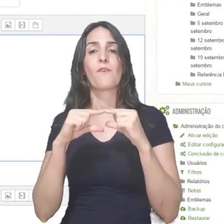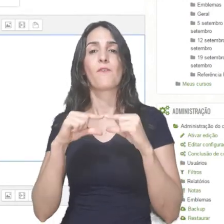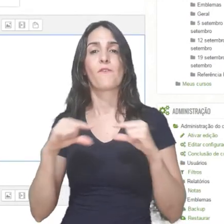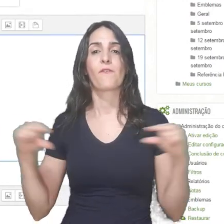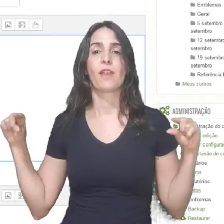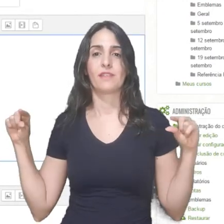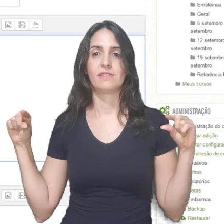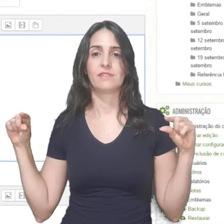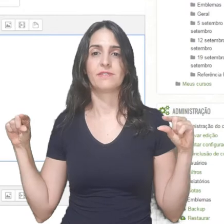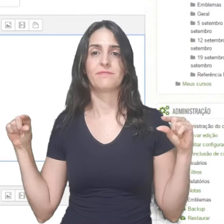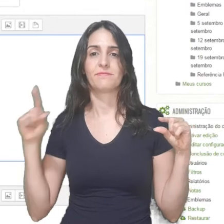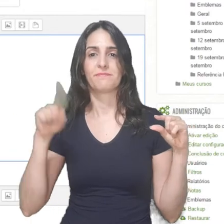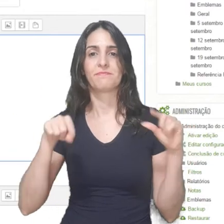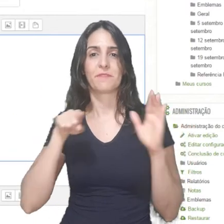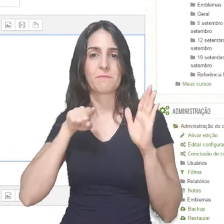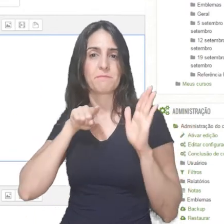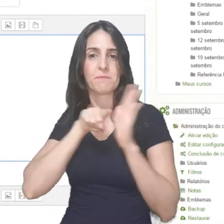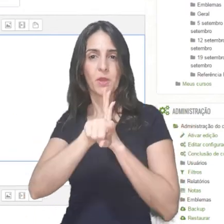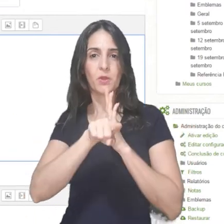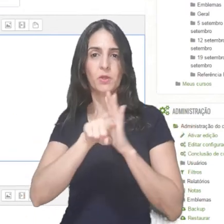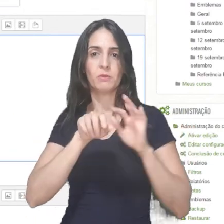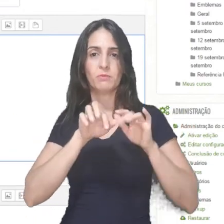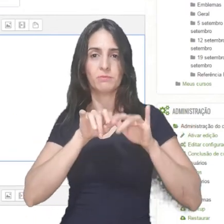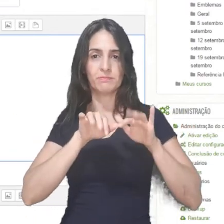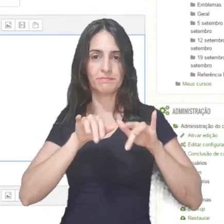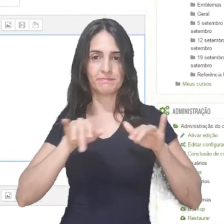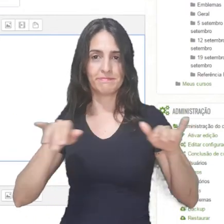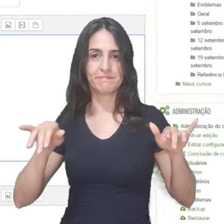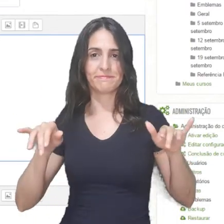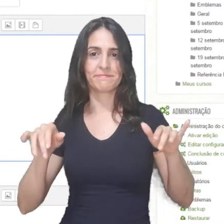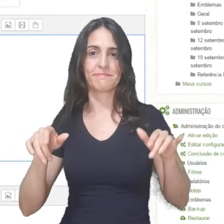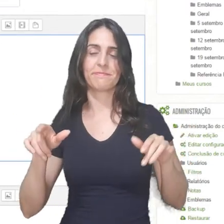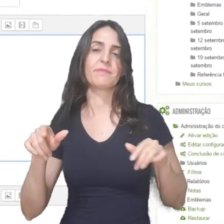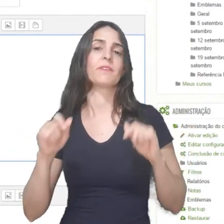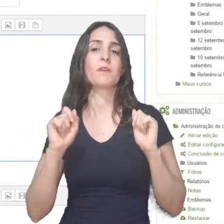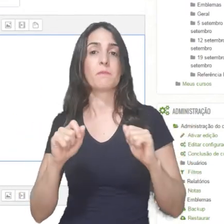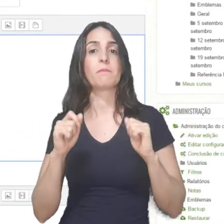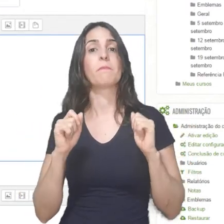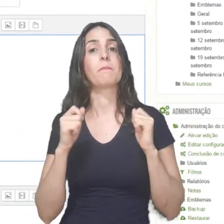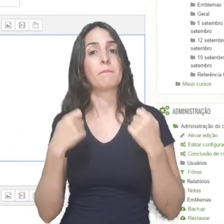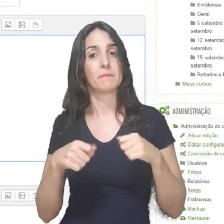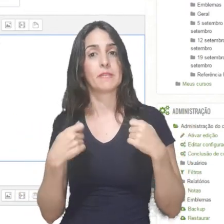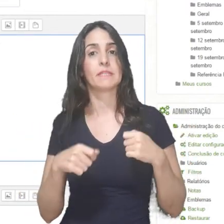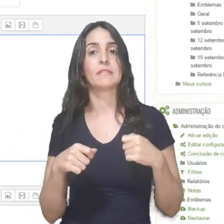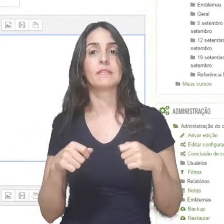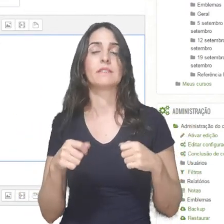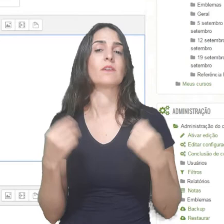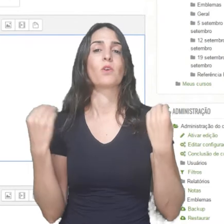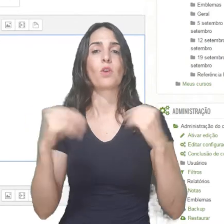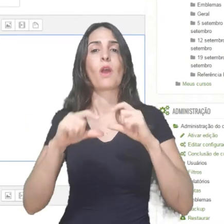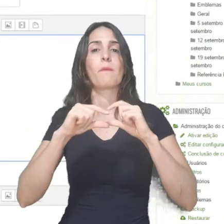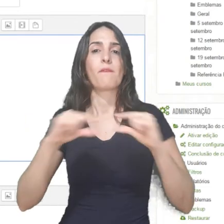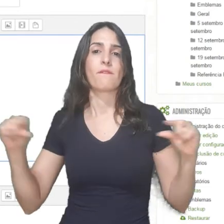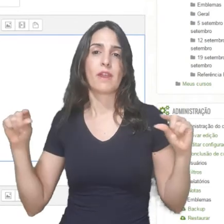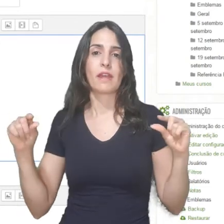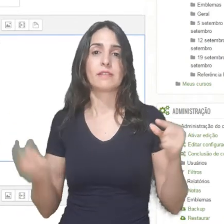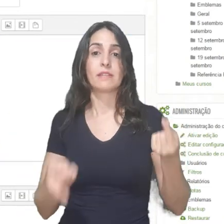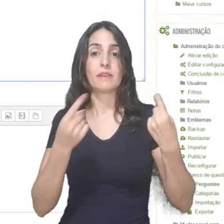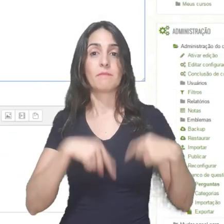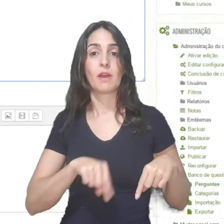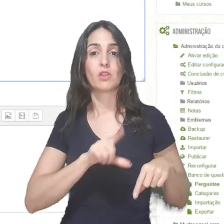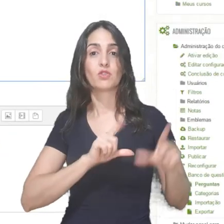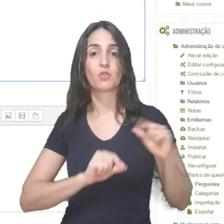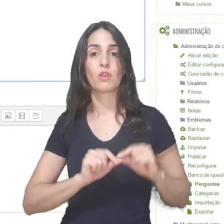Neste campo você vai colocar a frase da questão. Então, tem que ser uma afirmação para que seja verdadeiro ou